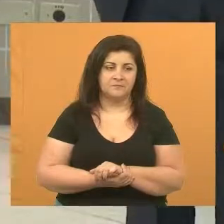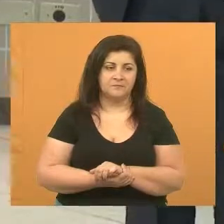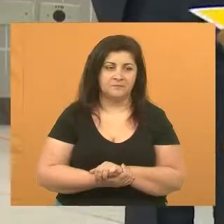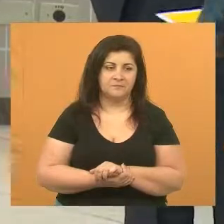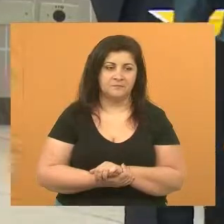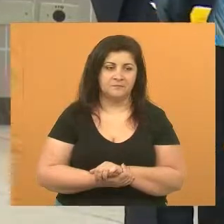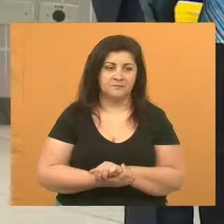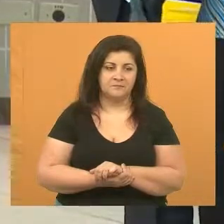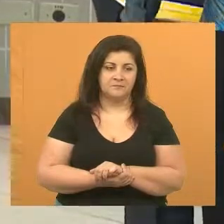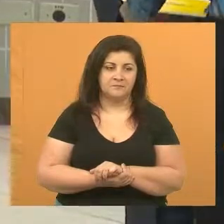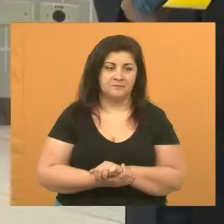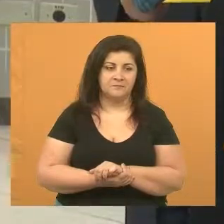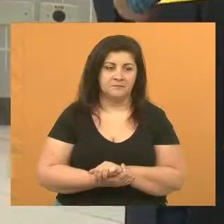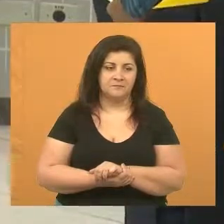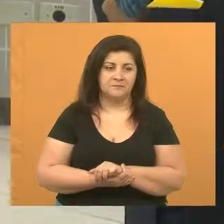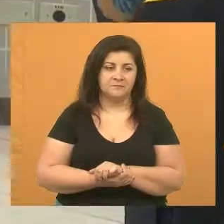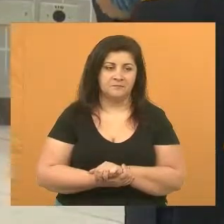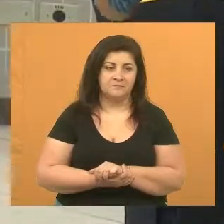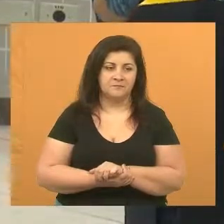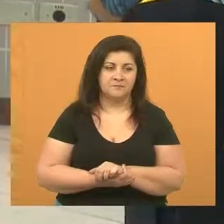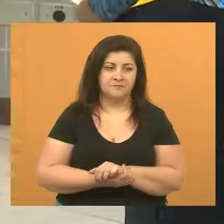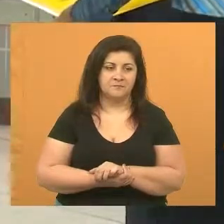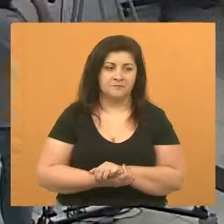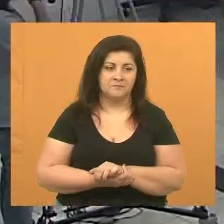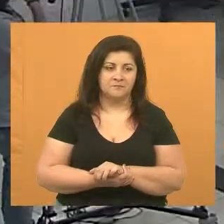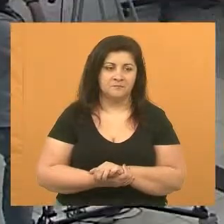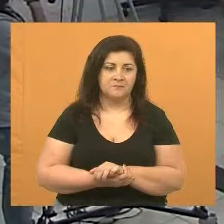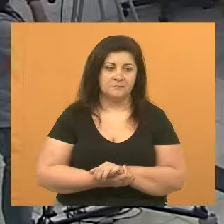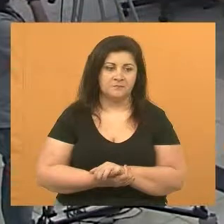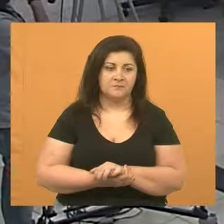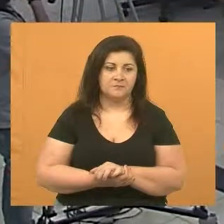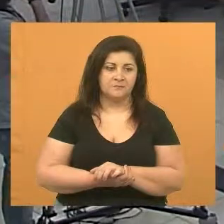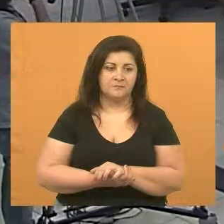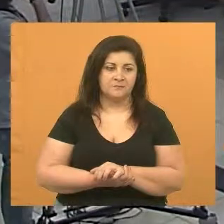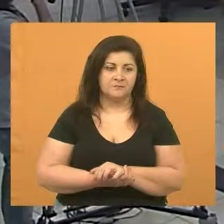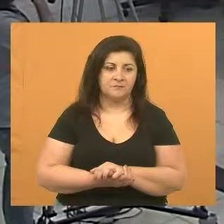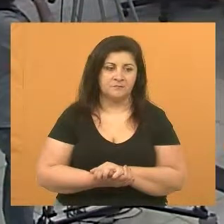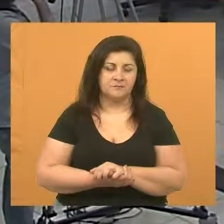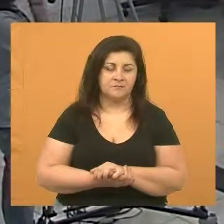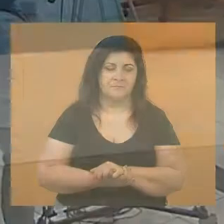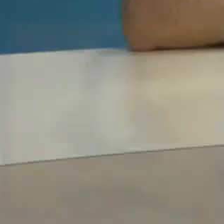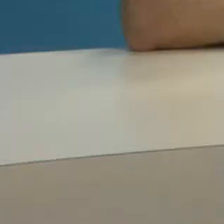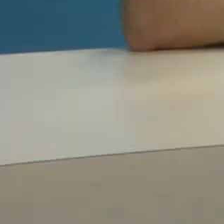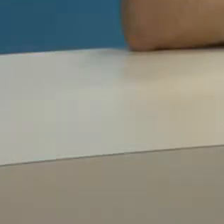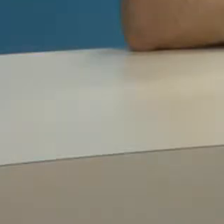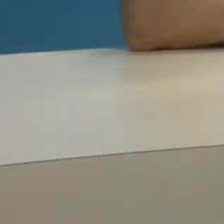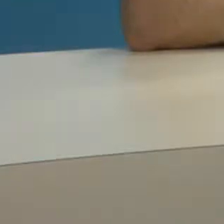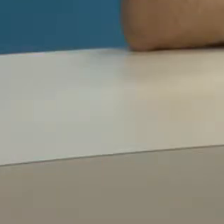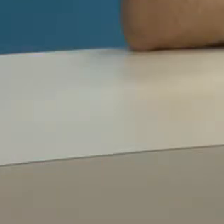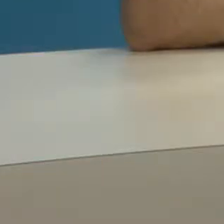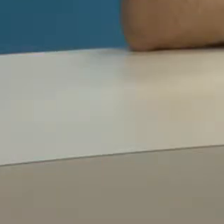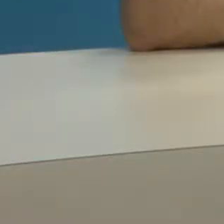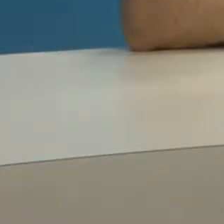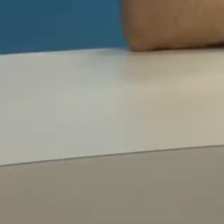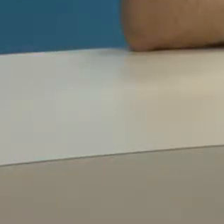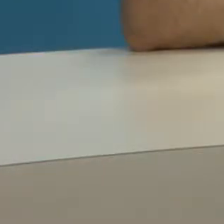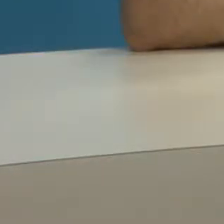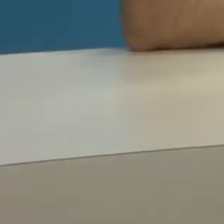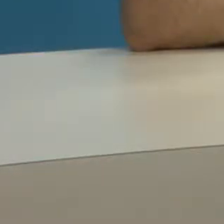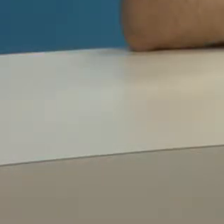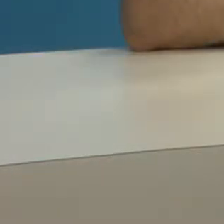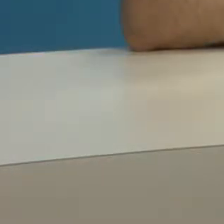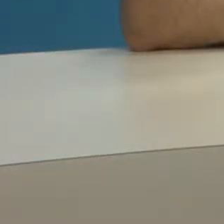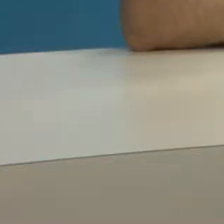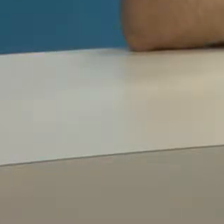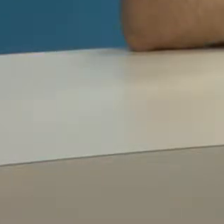seus professores e todos eles foram homenageados durante esta sessão ordinária. Passando agora diretamente para a